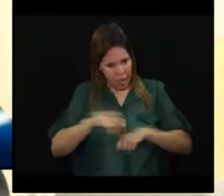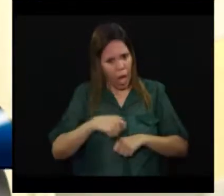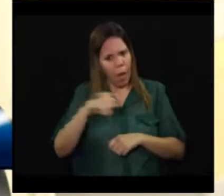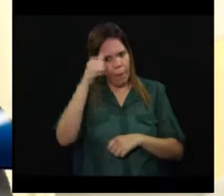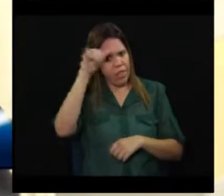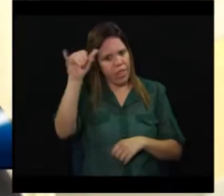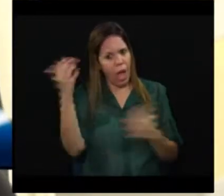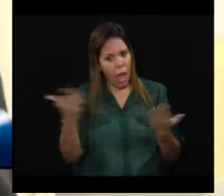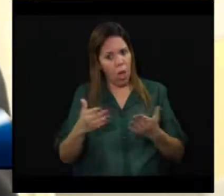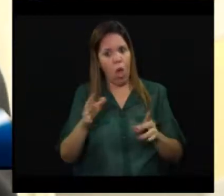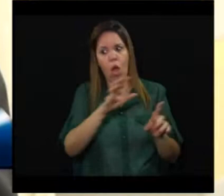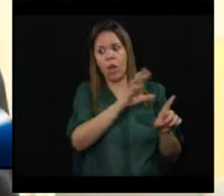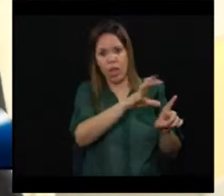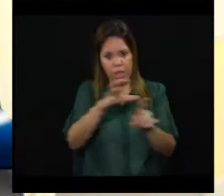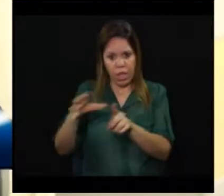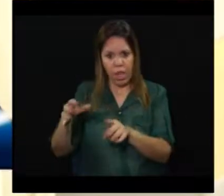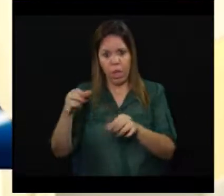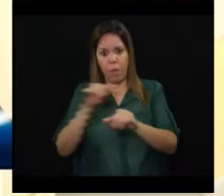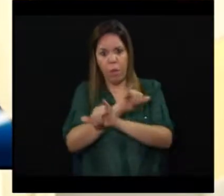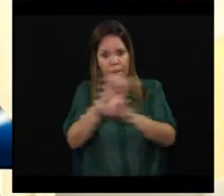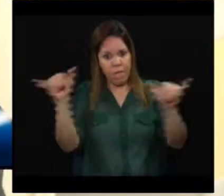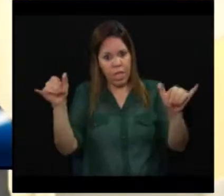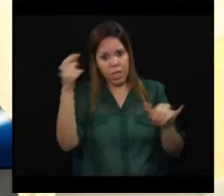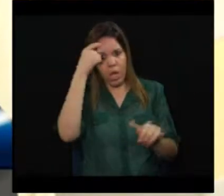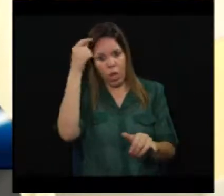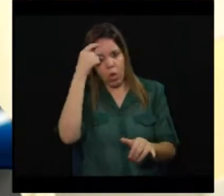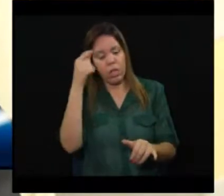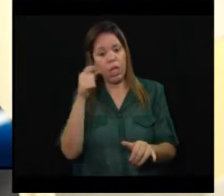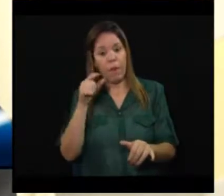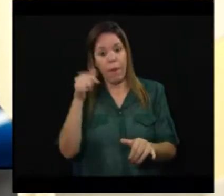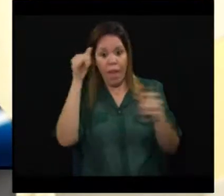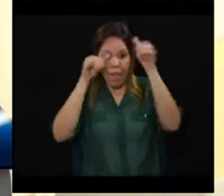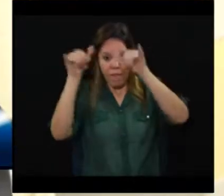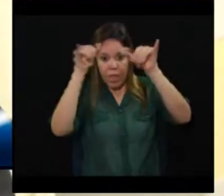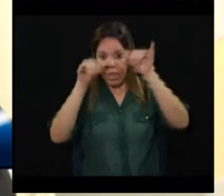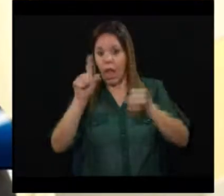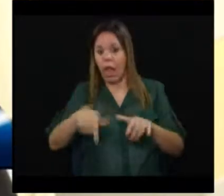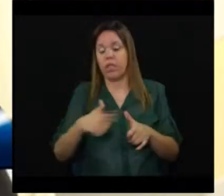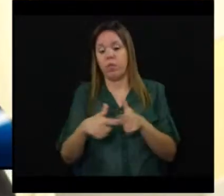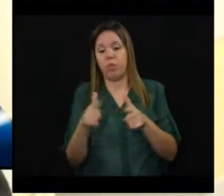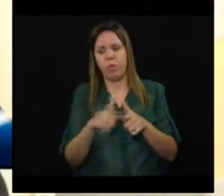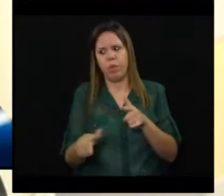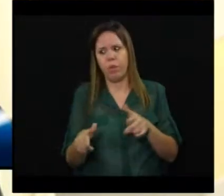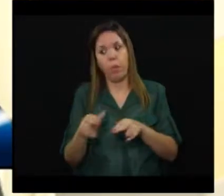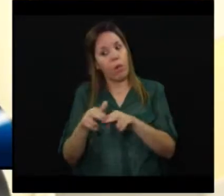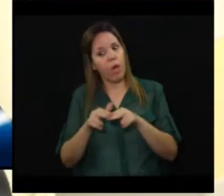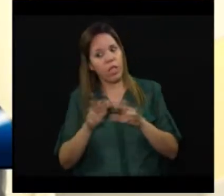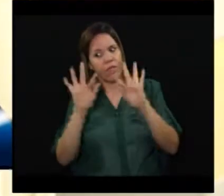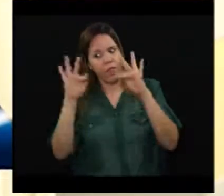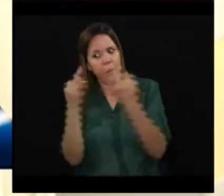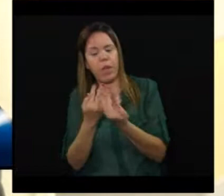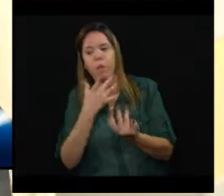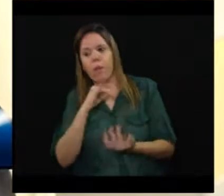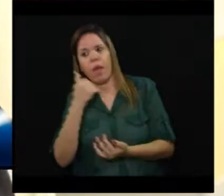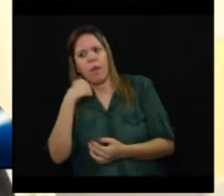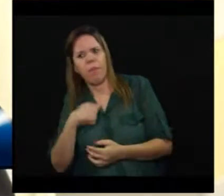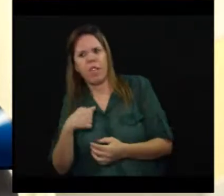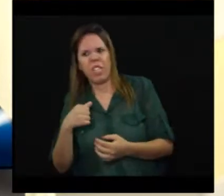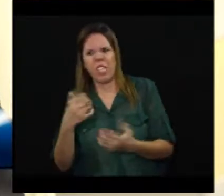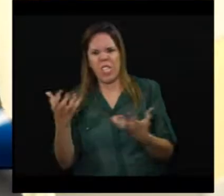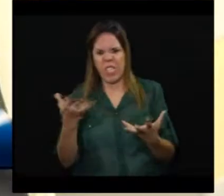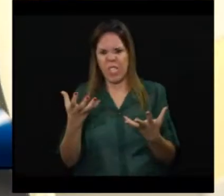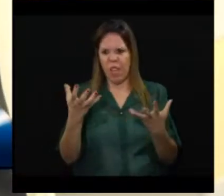houver uma conscientização desses problemas carreados pelo pai ou pela mãe, a disputa pela guarda